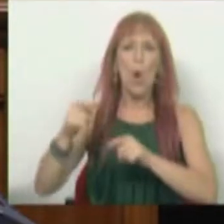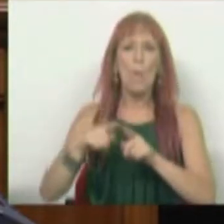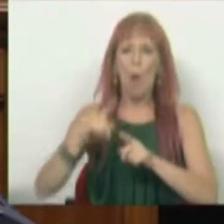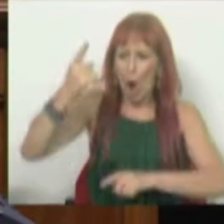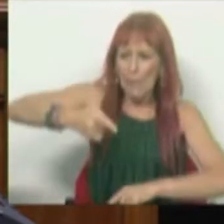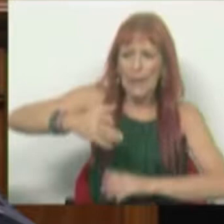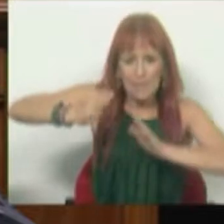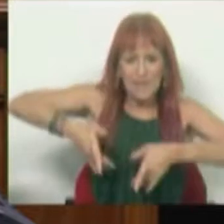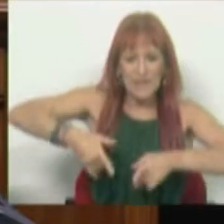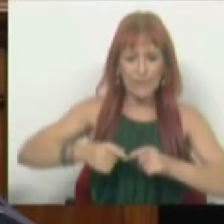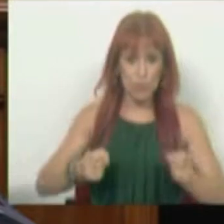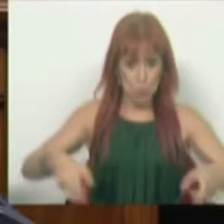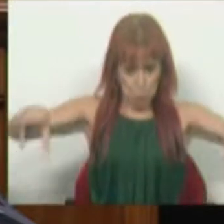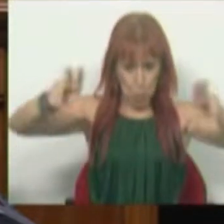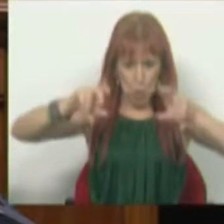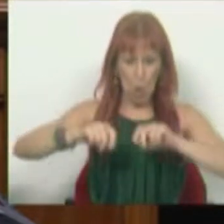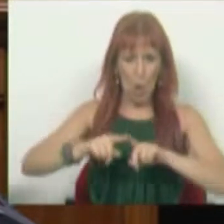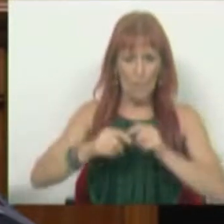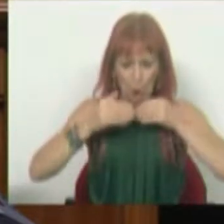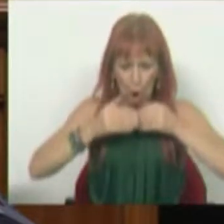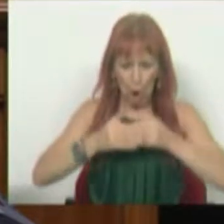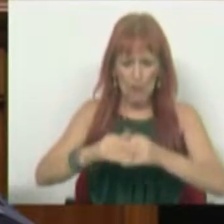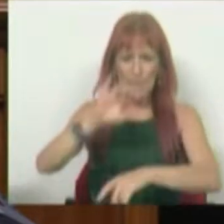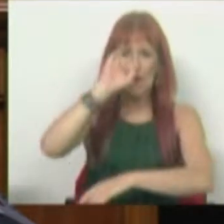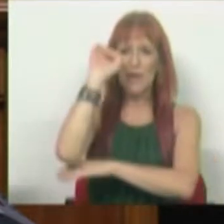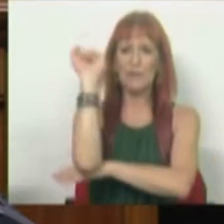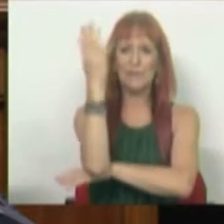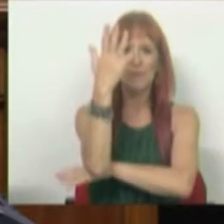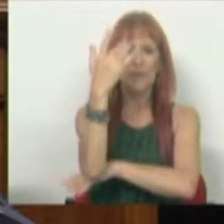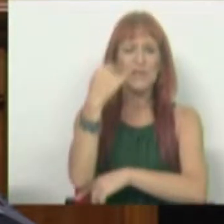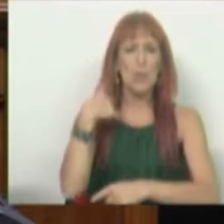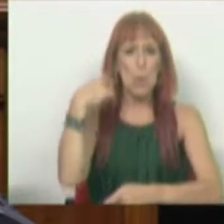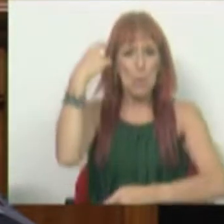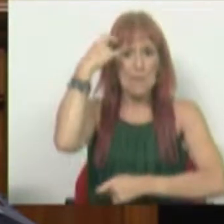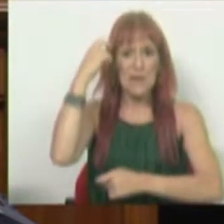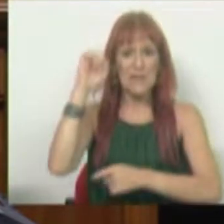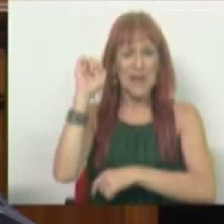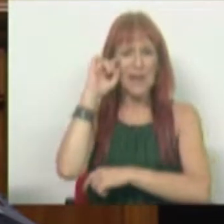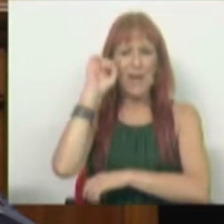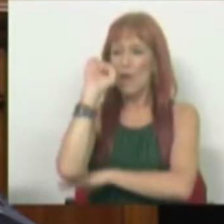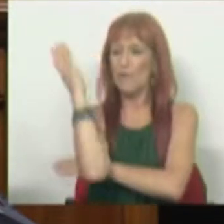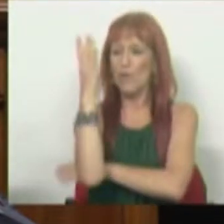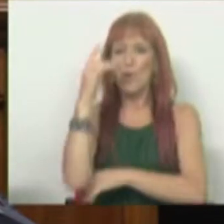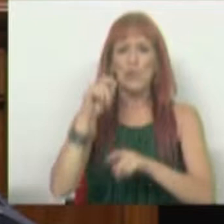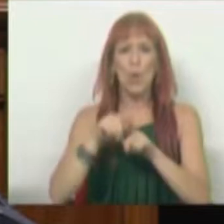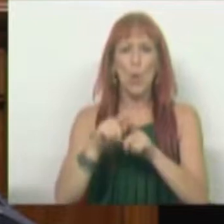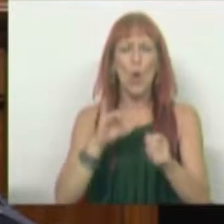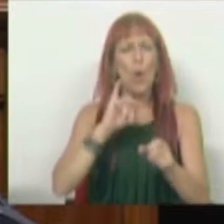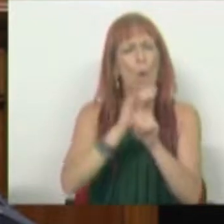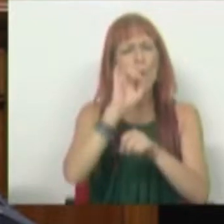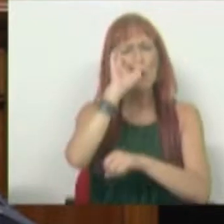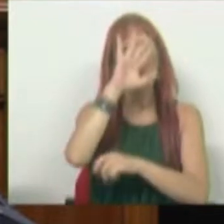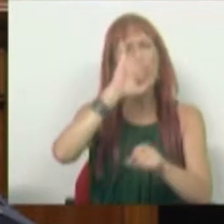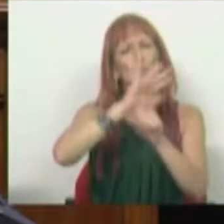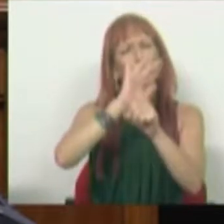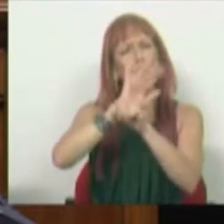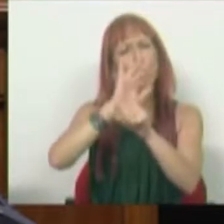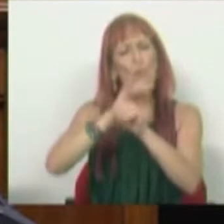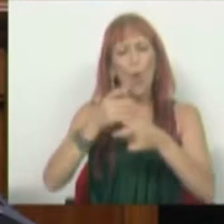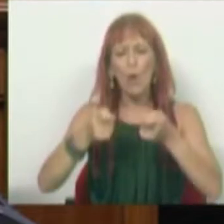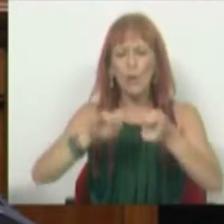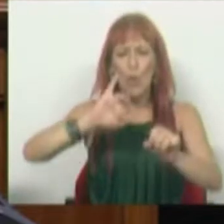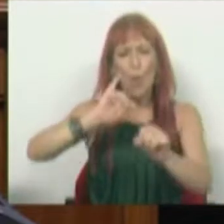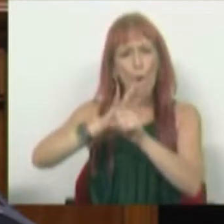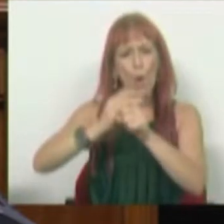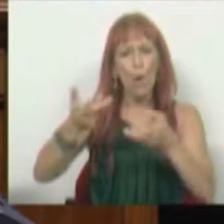obrigar a um novo ordenamento da floresta, iam pensar da floresta tendo outras espécies, outra organização, outra